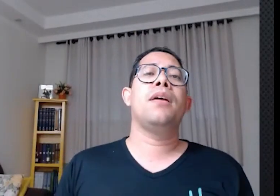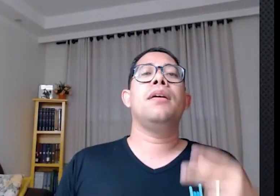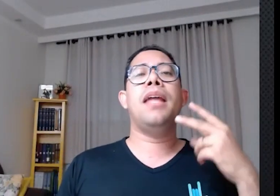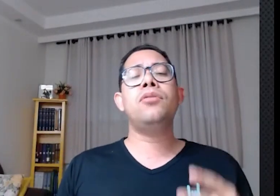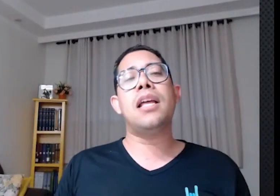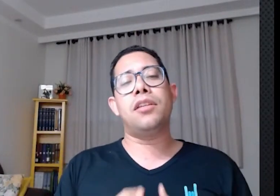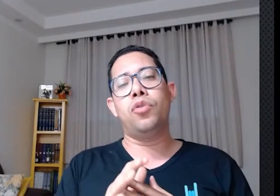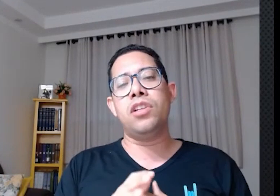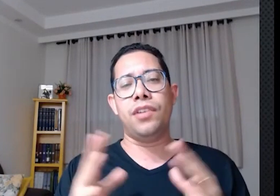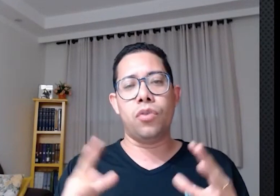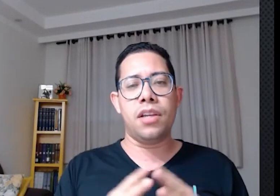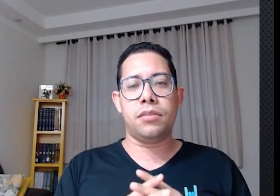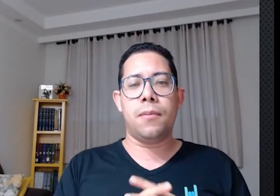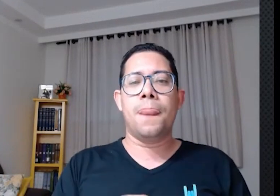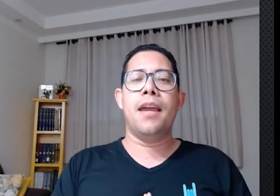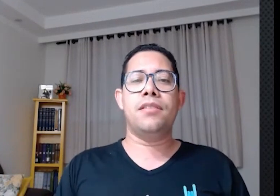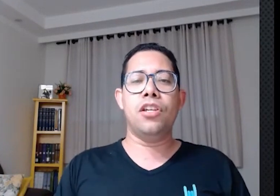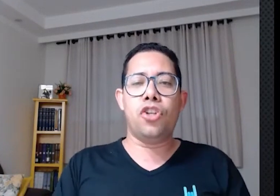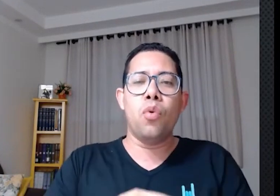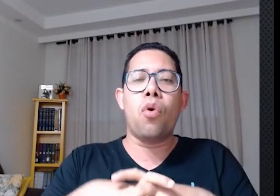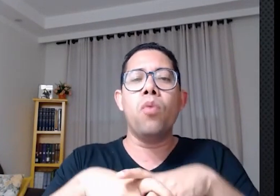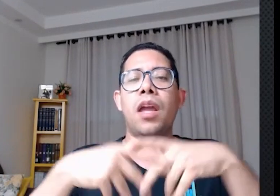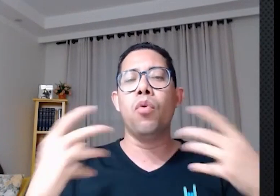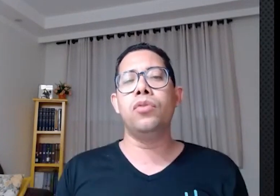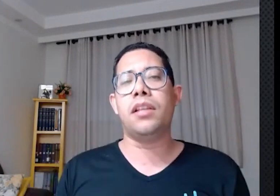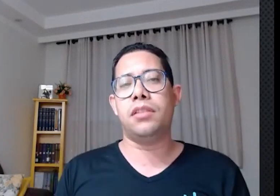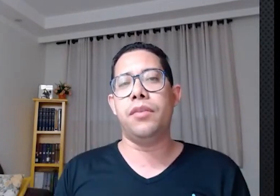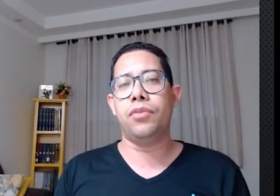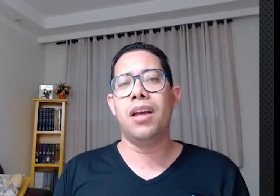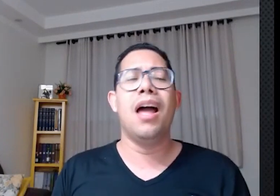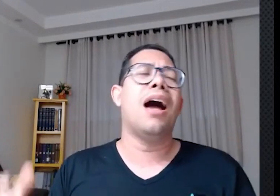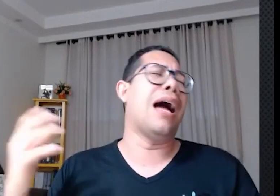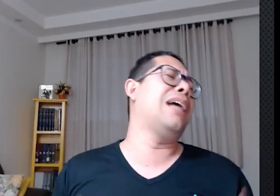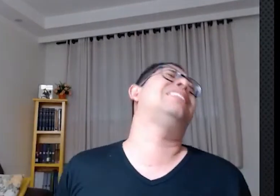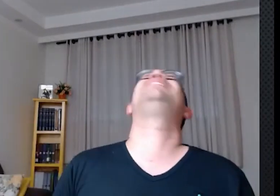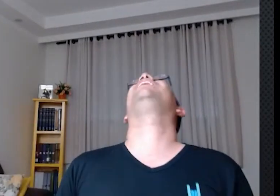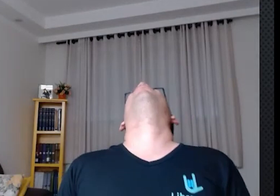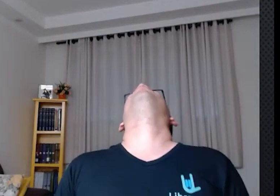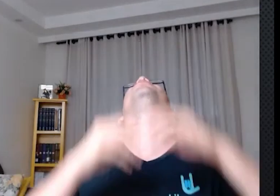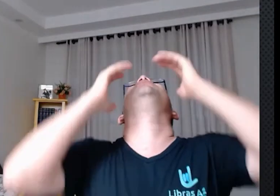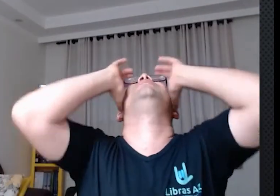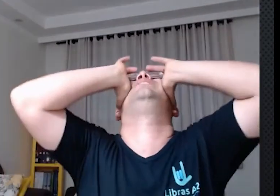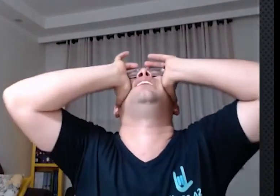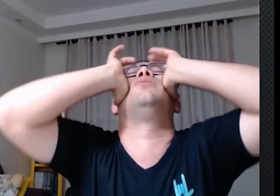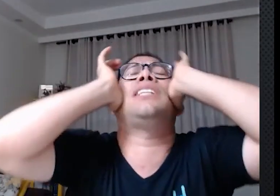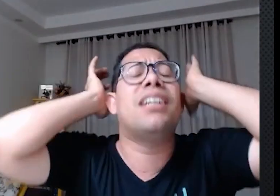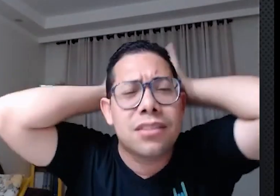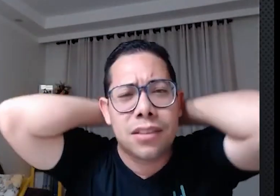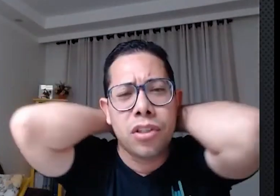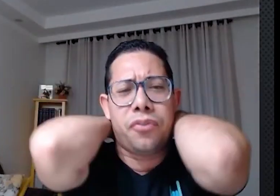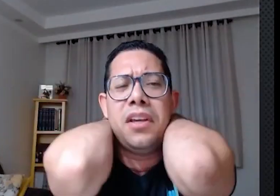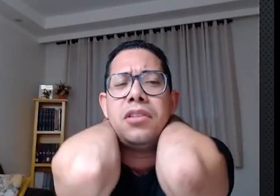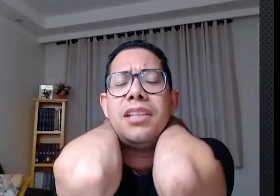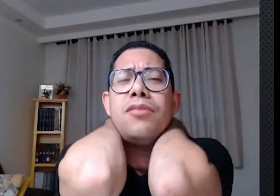que dentro dessas 2 divisões existe o conteúdo desses livros. Ai, Gesiel, pelo amor de Deus, já estava